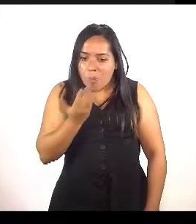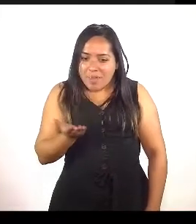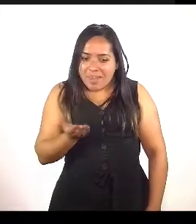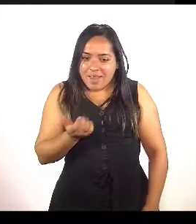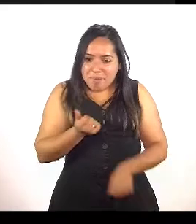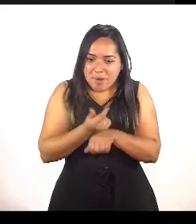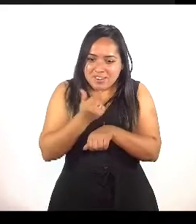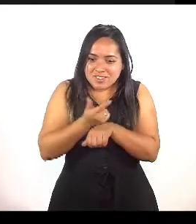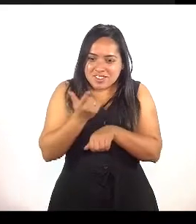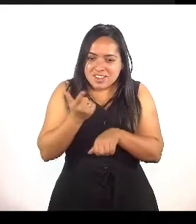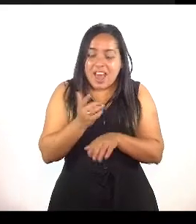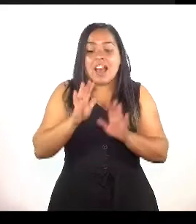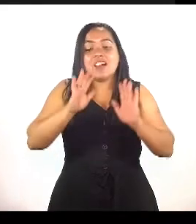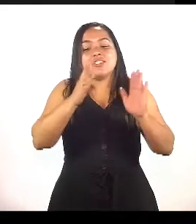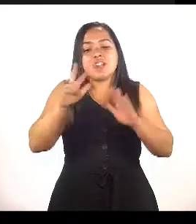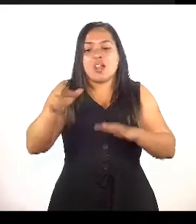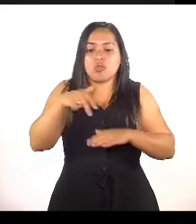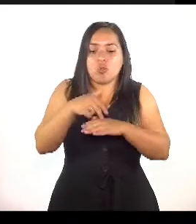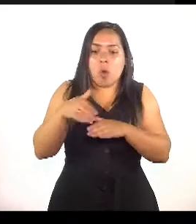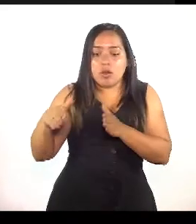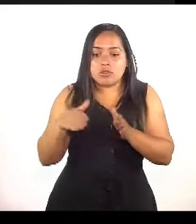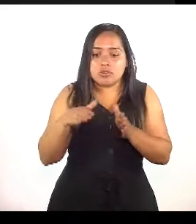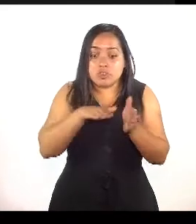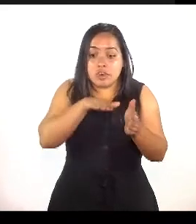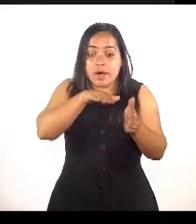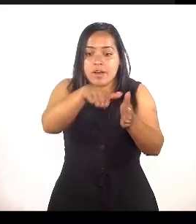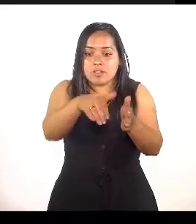Já estou chegando aí, Luiz.